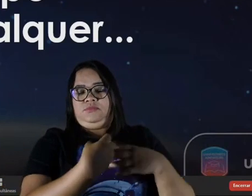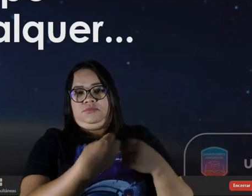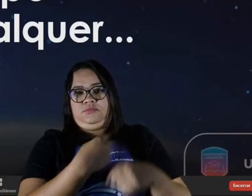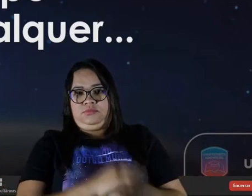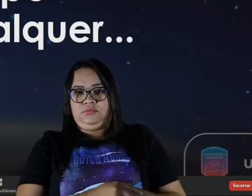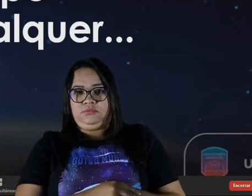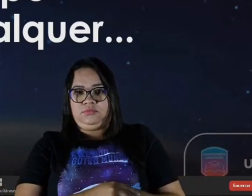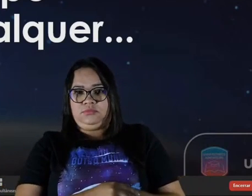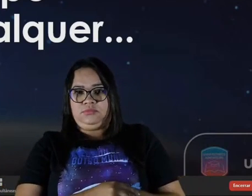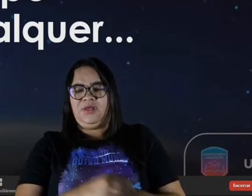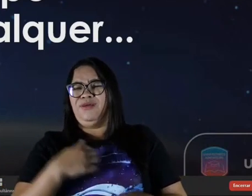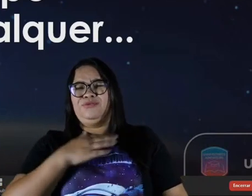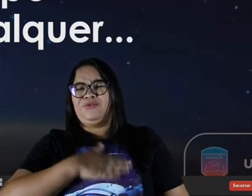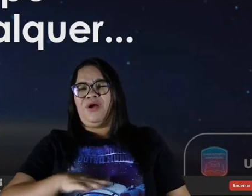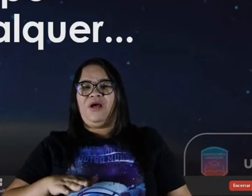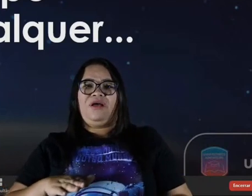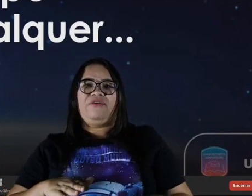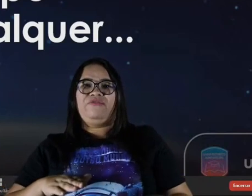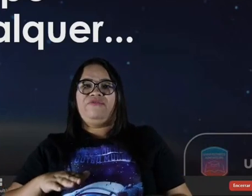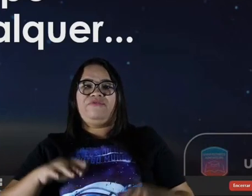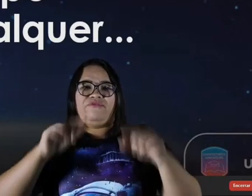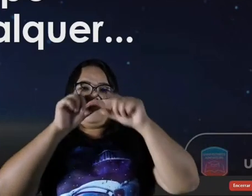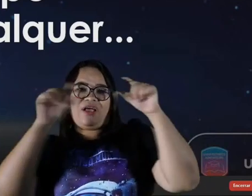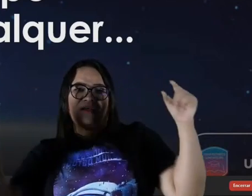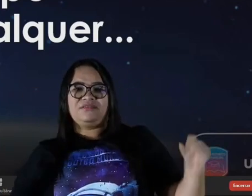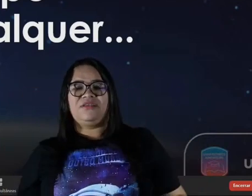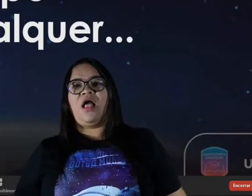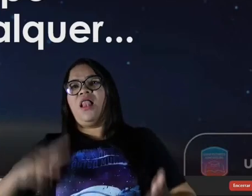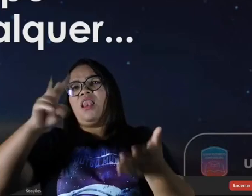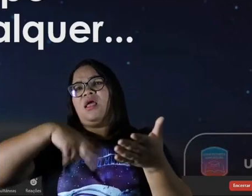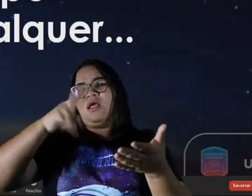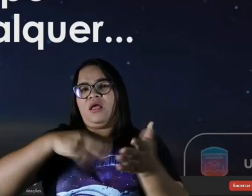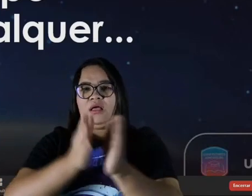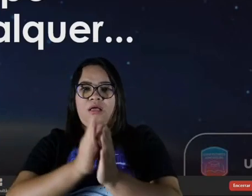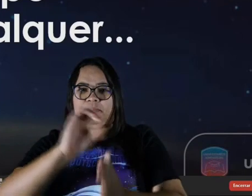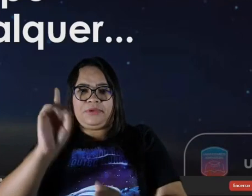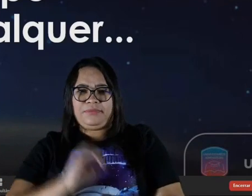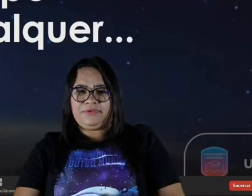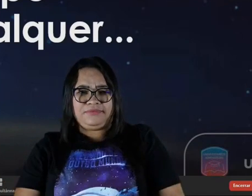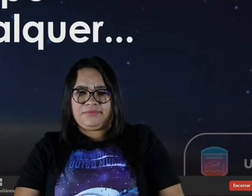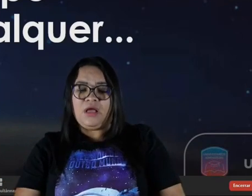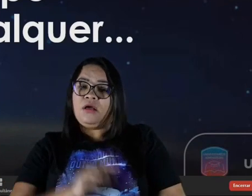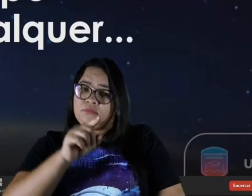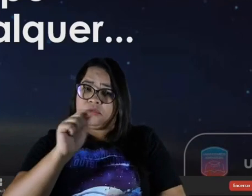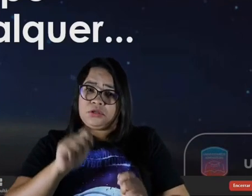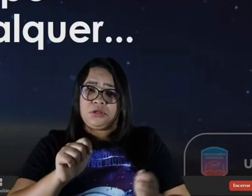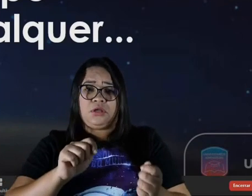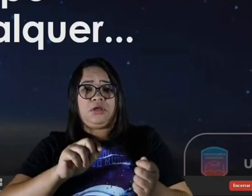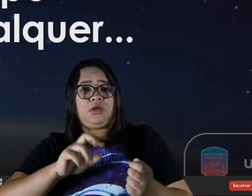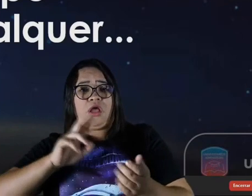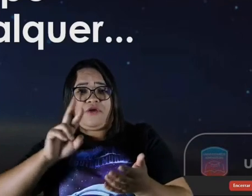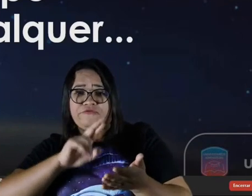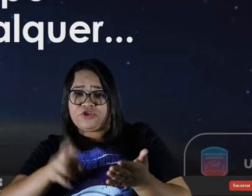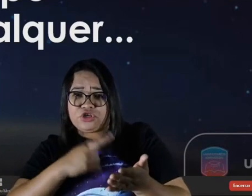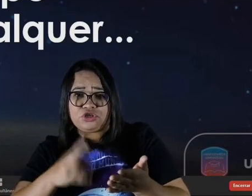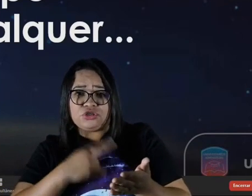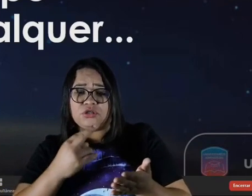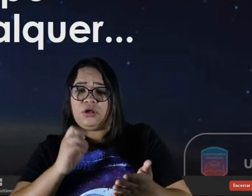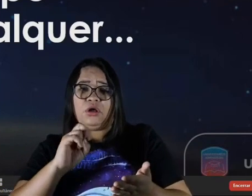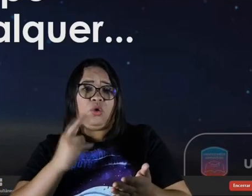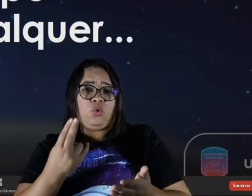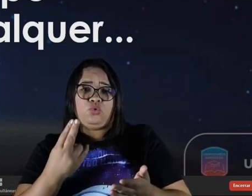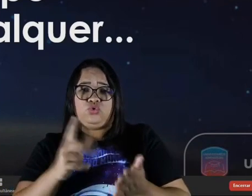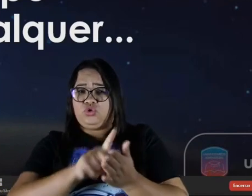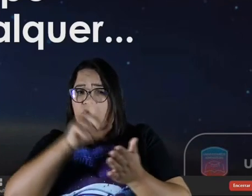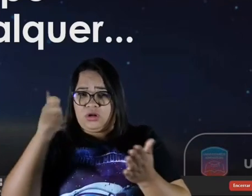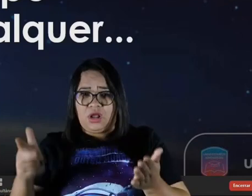Bíblia. Eu não gosto daquelas frases, leia a Bíblia. Porque ler, você pode ler a Folha de São Paulo, a Revista Veja, o Estadão,